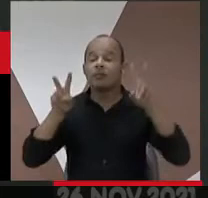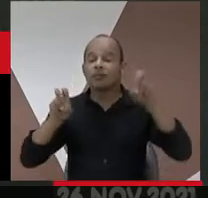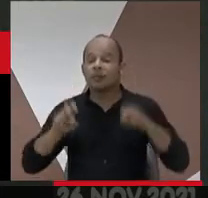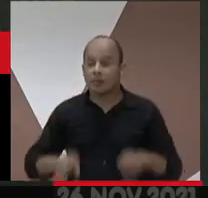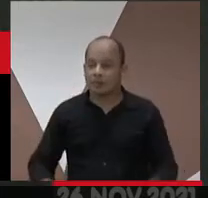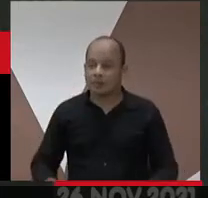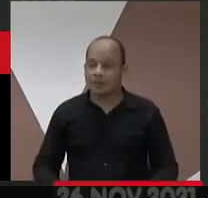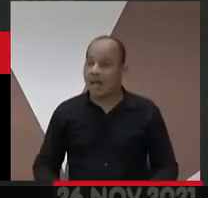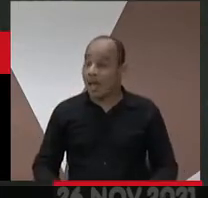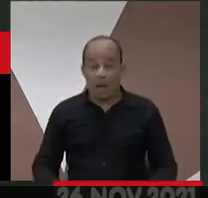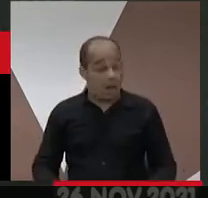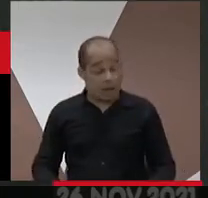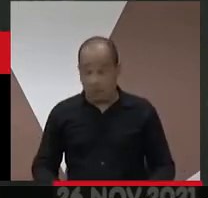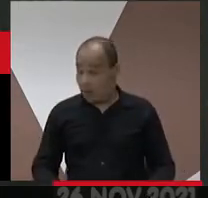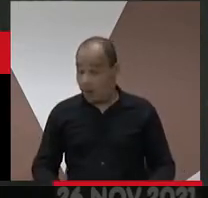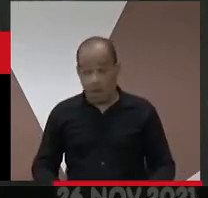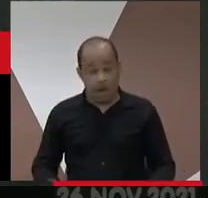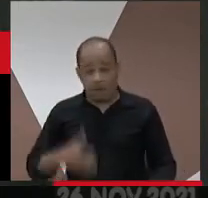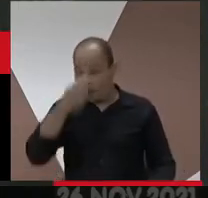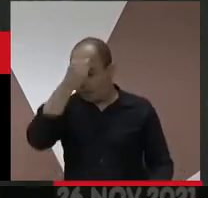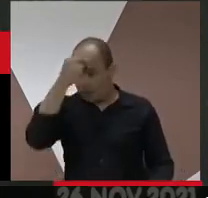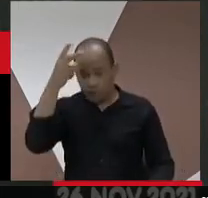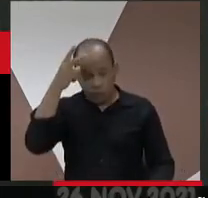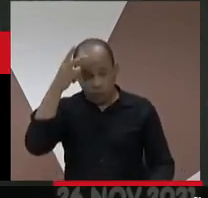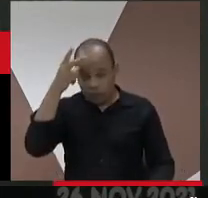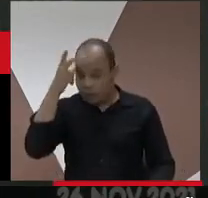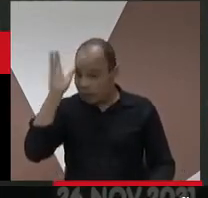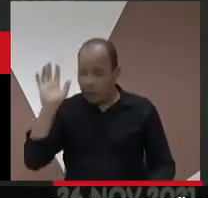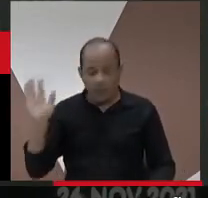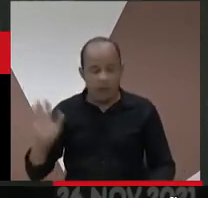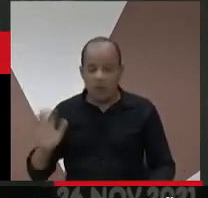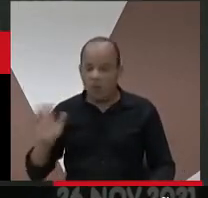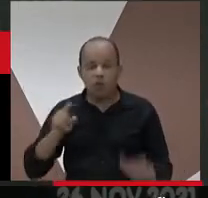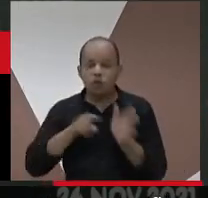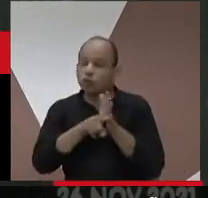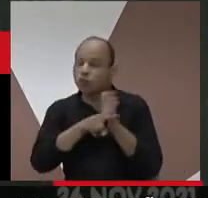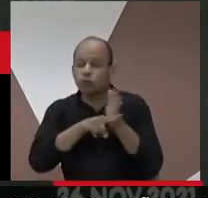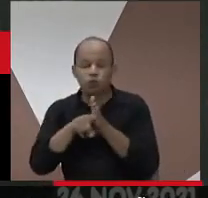a prefeitura não manifestou e não realizou estudos